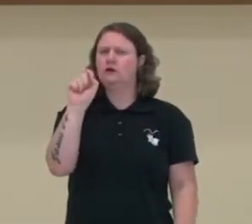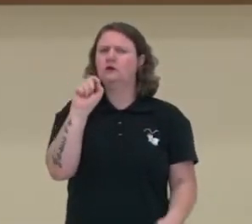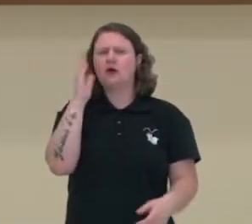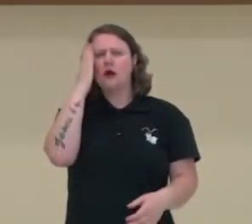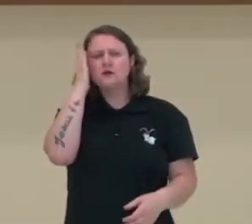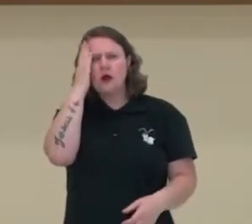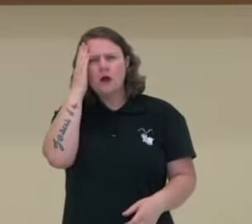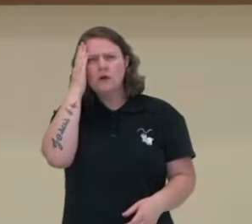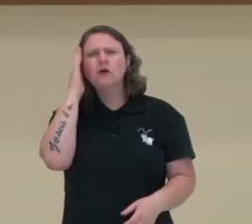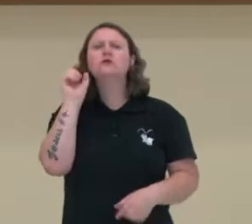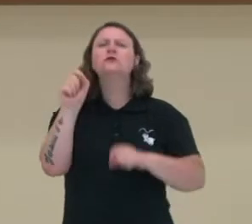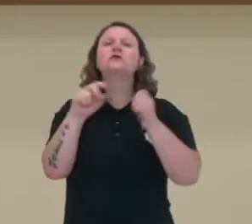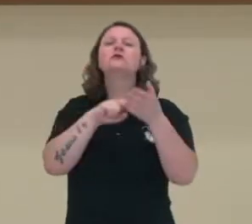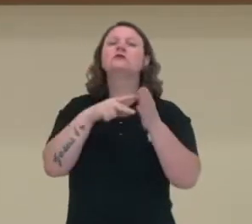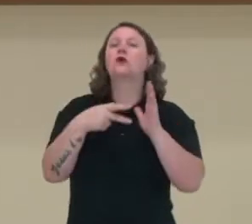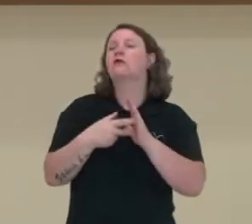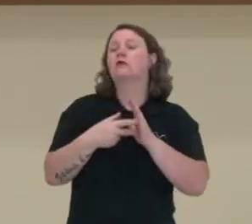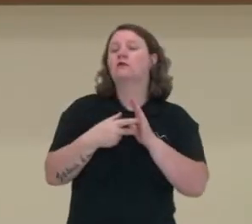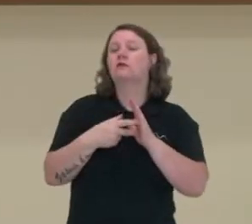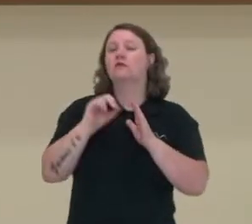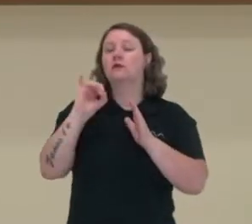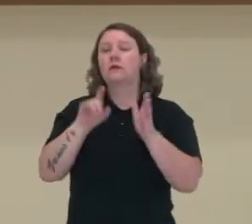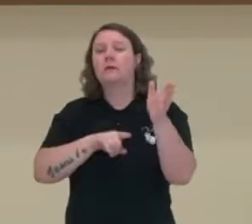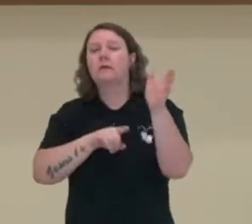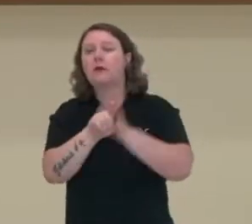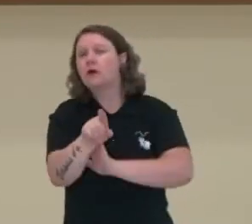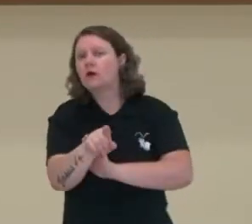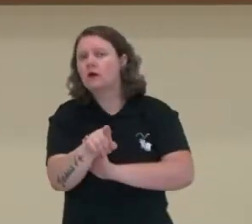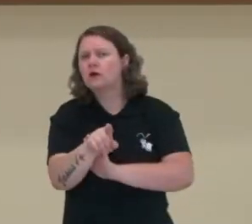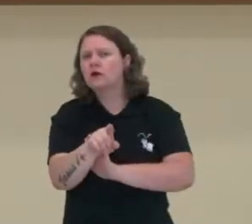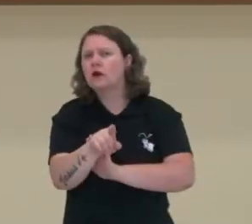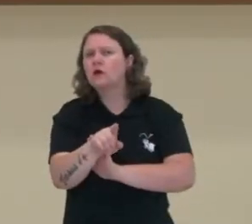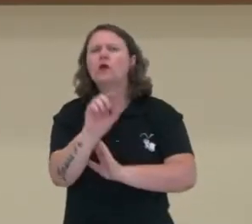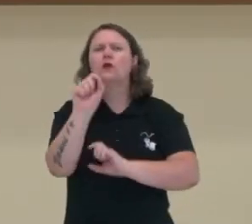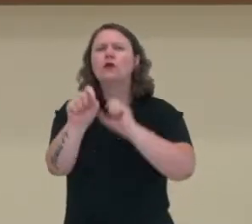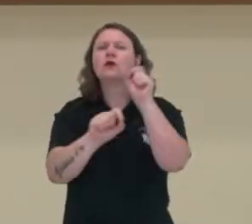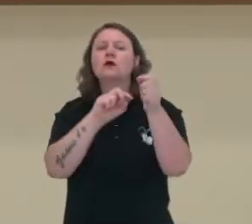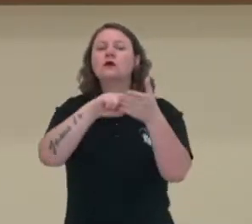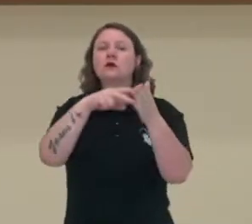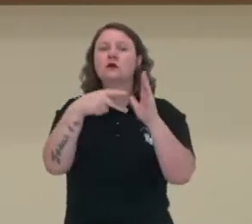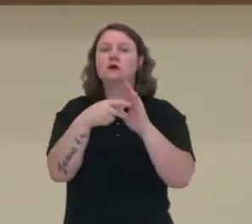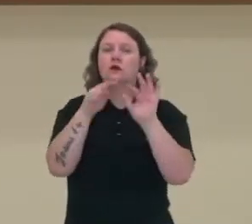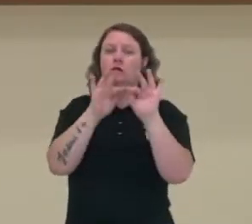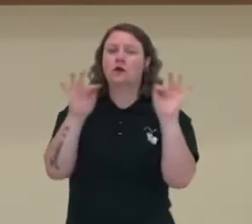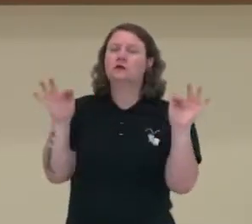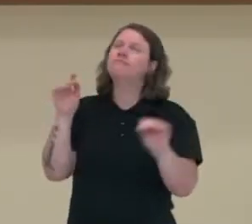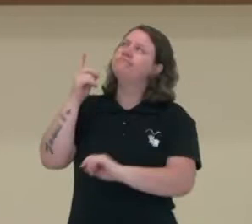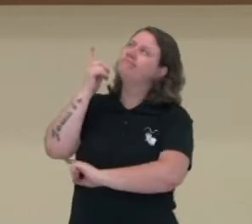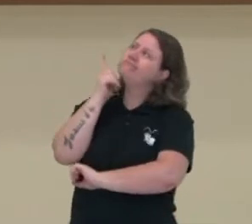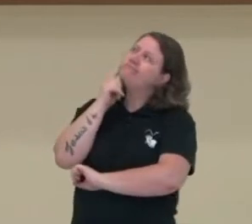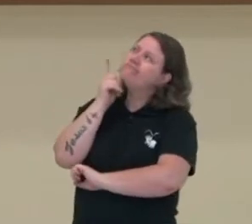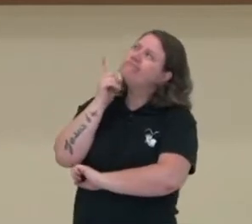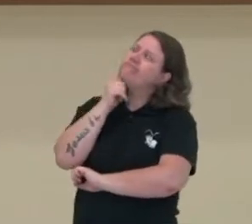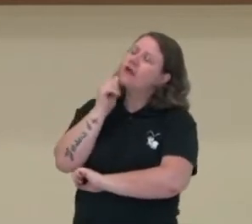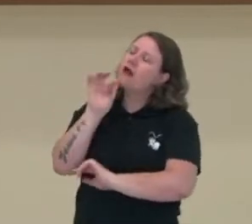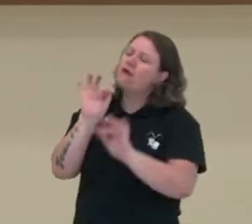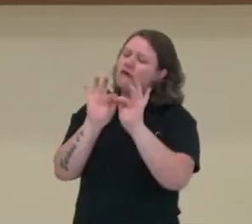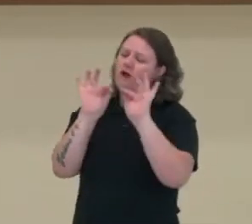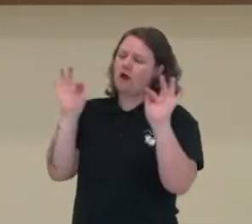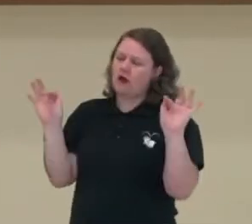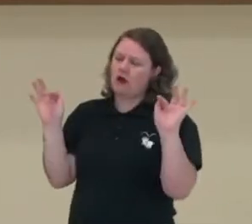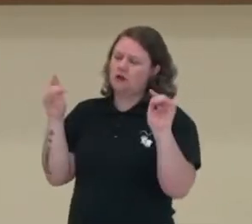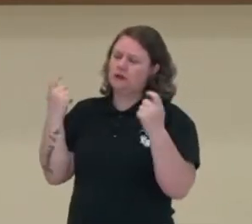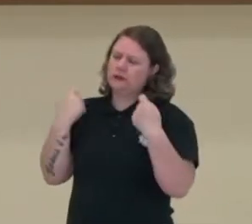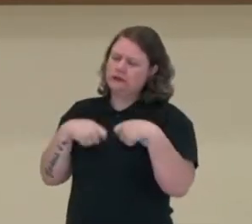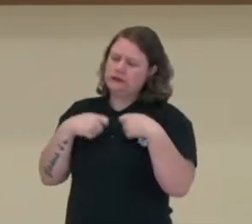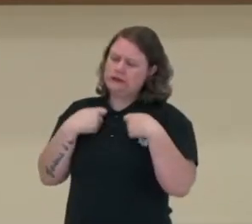mim, professor, né, se eu perguntasse a você o que é uma frase? Professor, frase, ela tem que ter